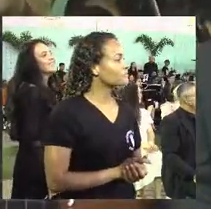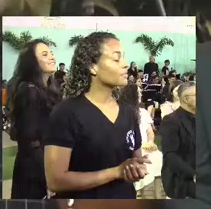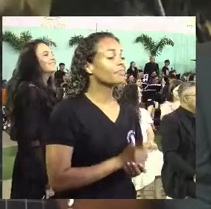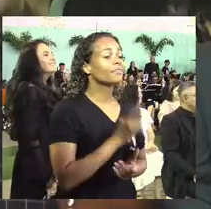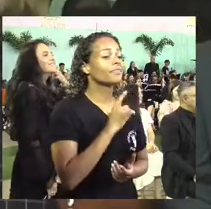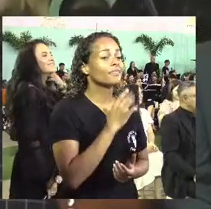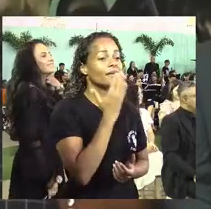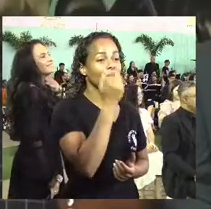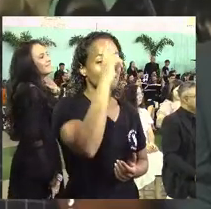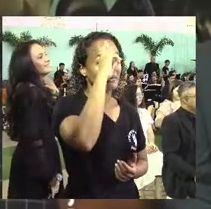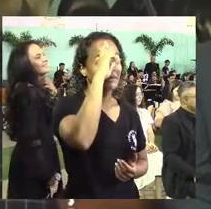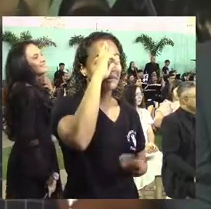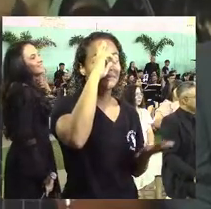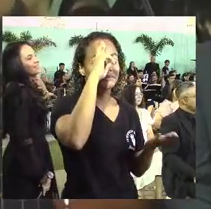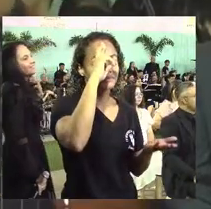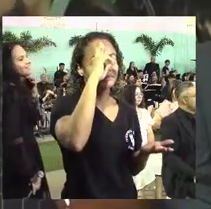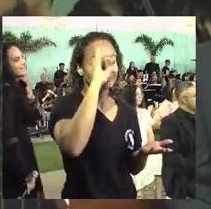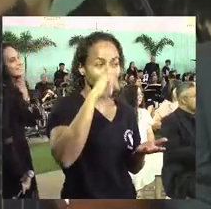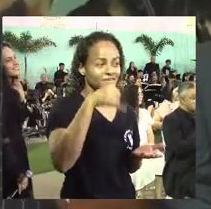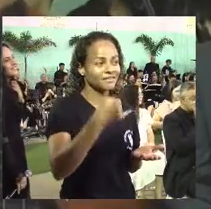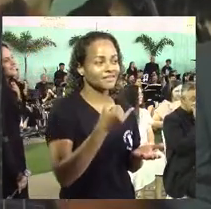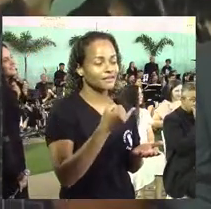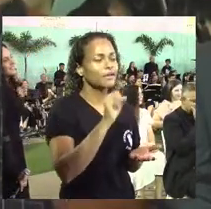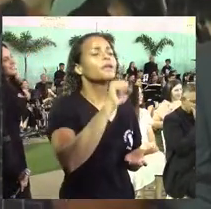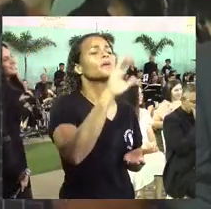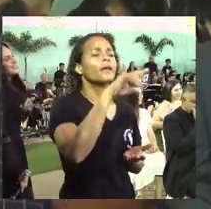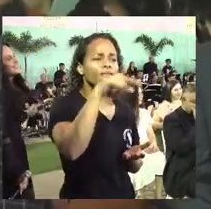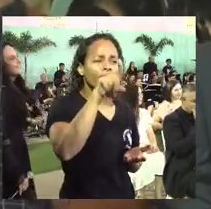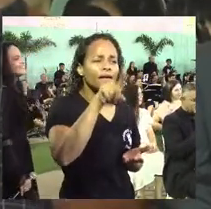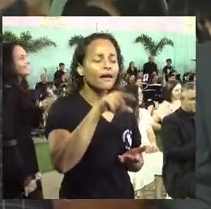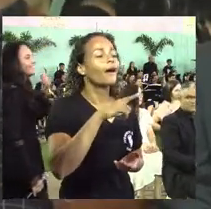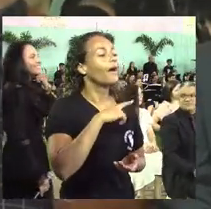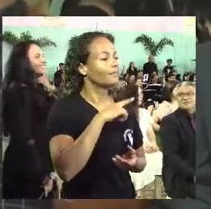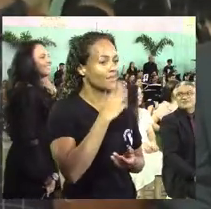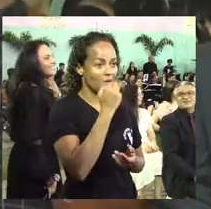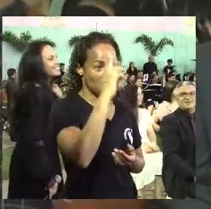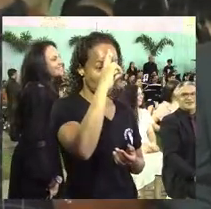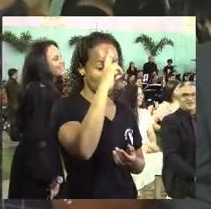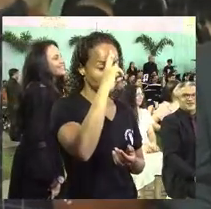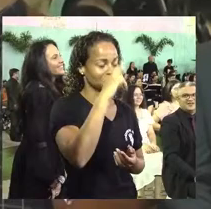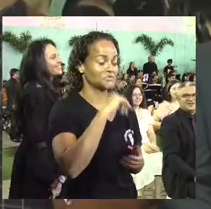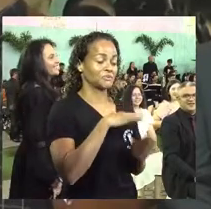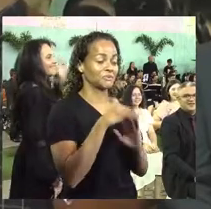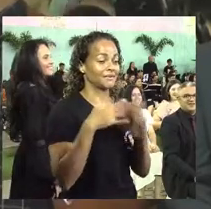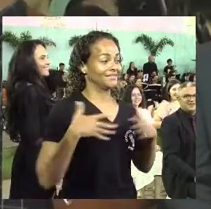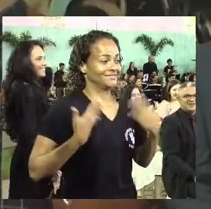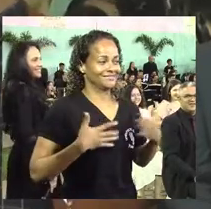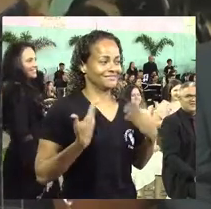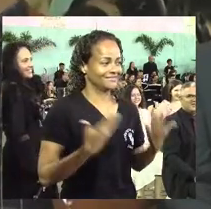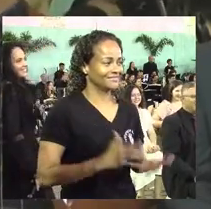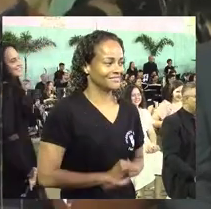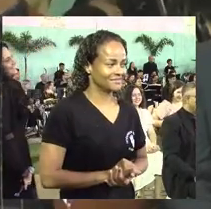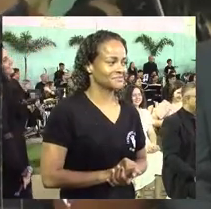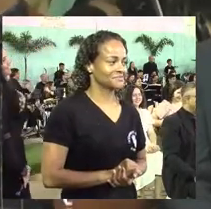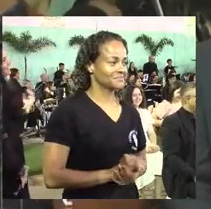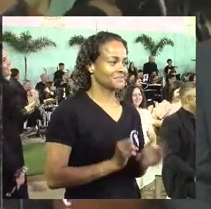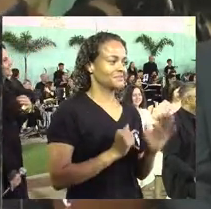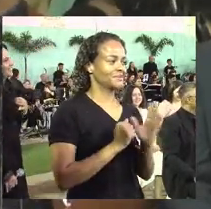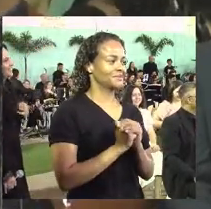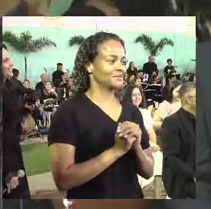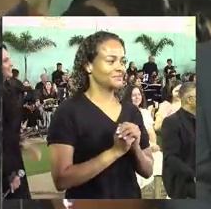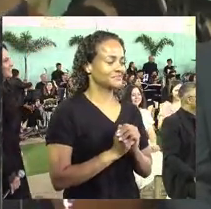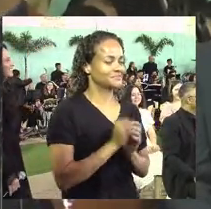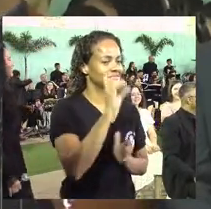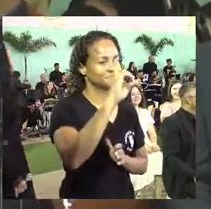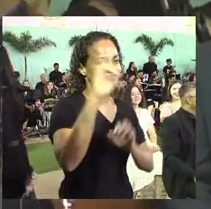todo mundo que tiver no tempo central quando a gente falou quem vai ninguém deu Glória mas quando falou que tem almoço saiu Glória Amém